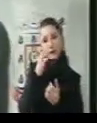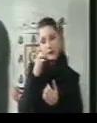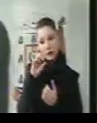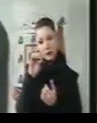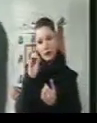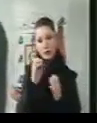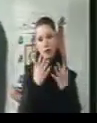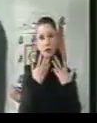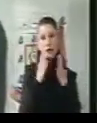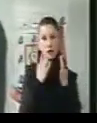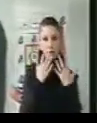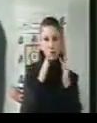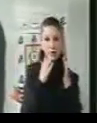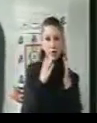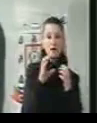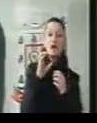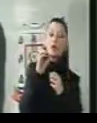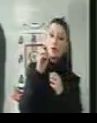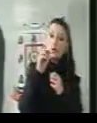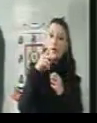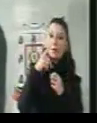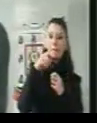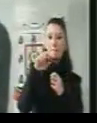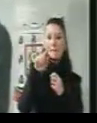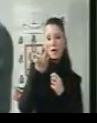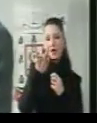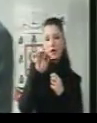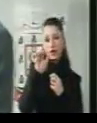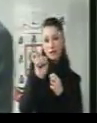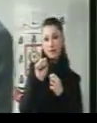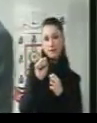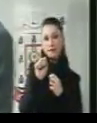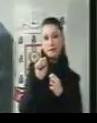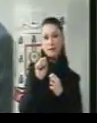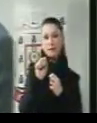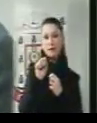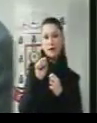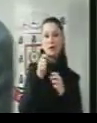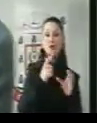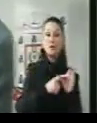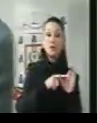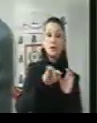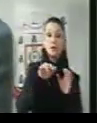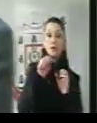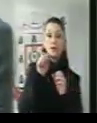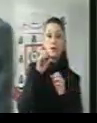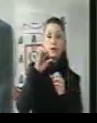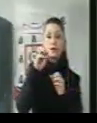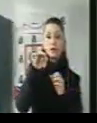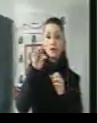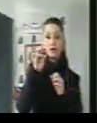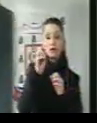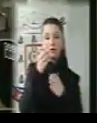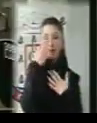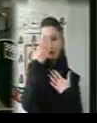de aplauso à cooperativa Coperja do município de Jacinto Machado. Muito